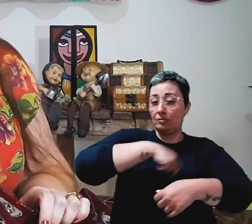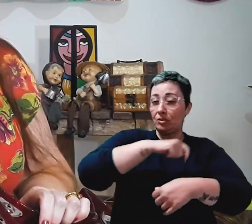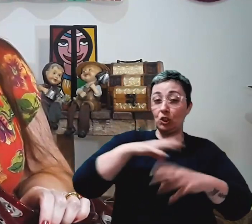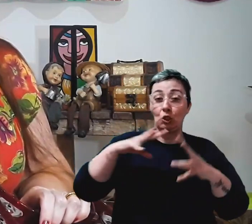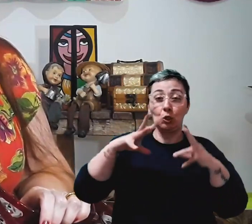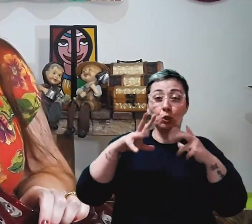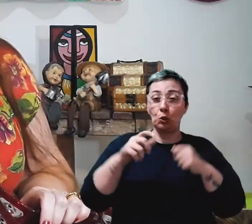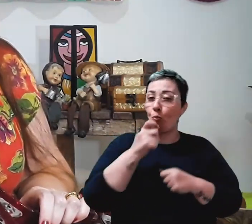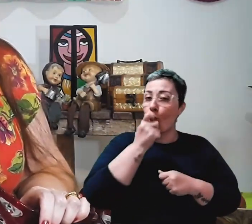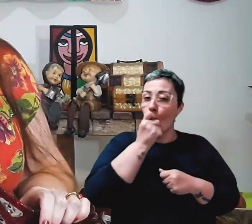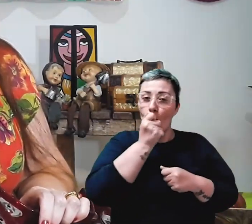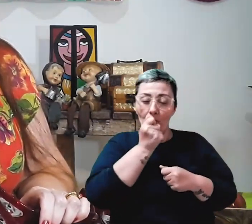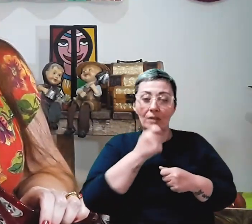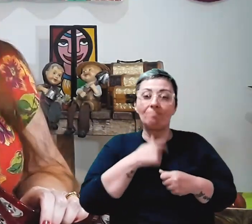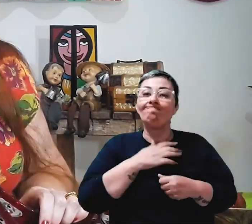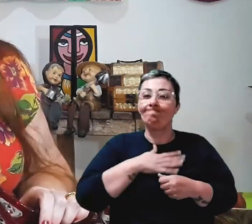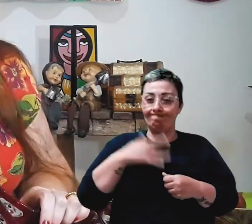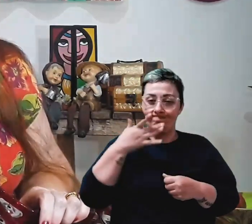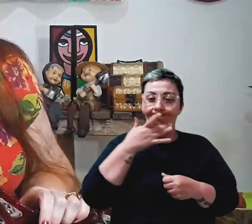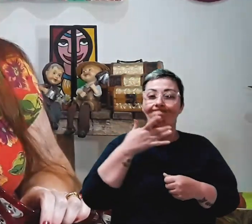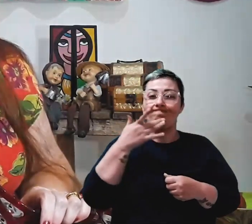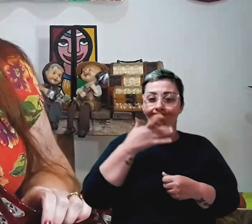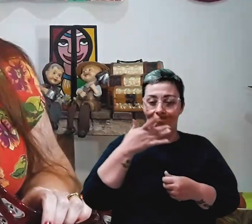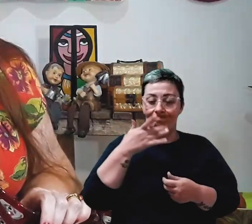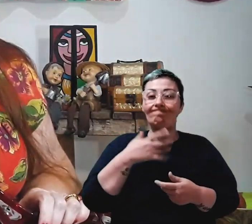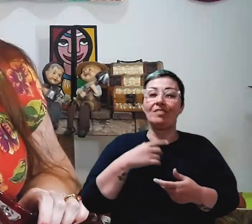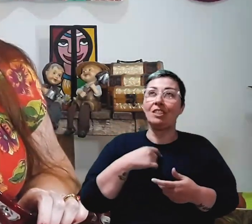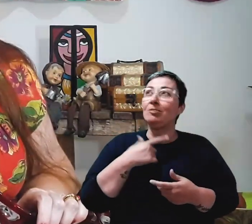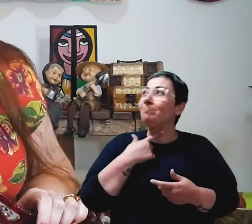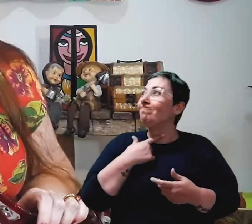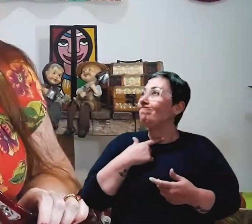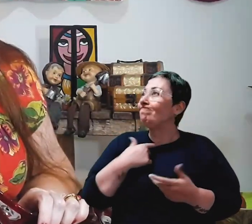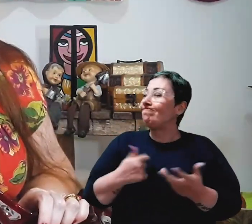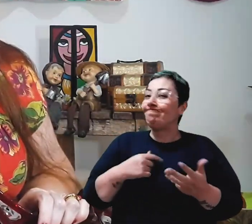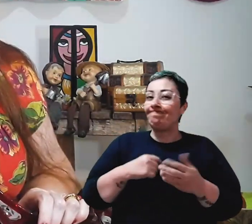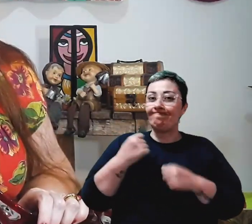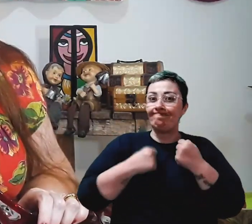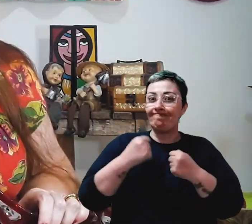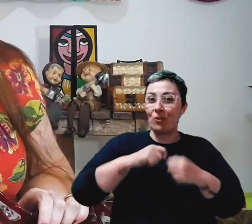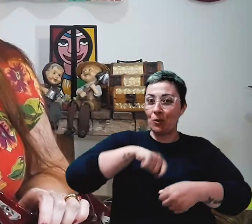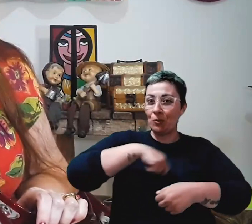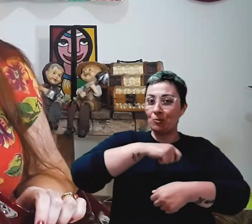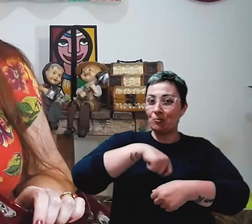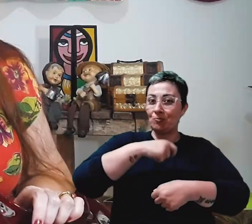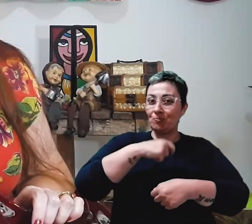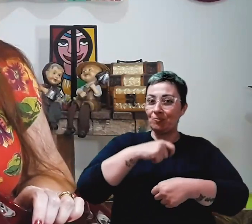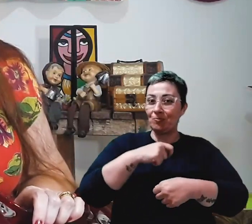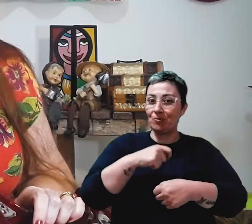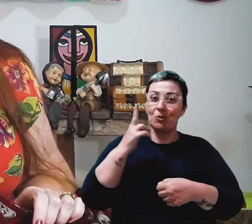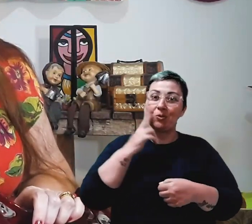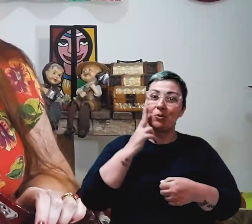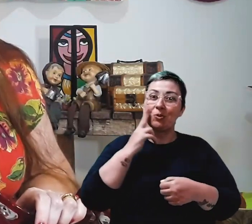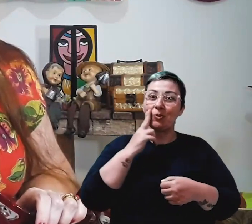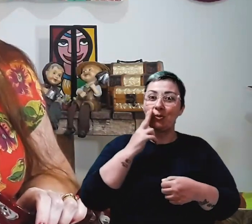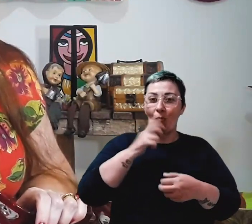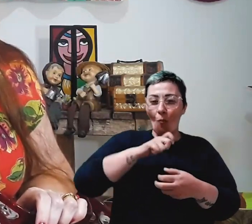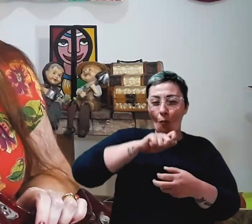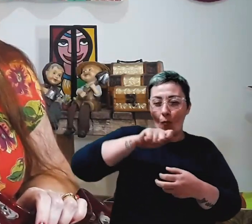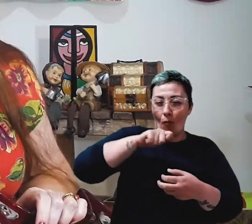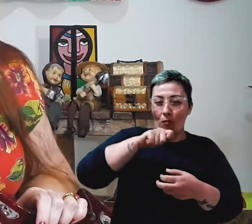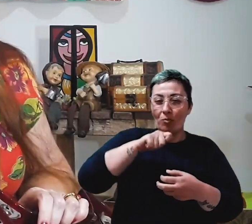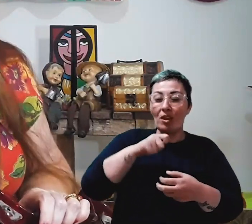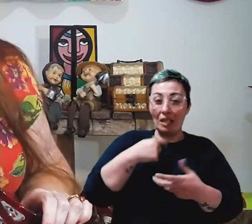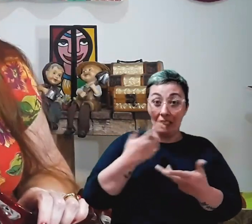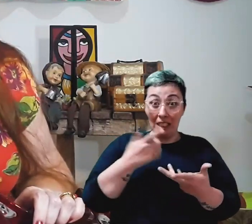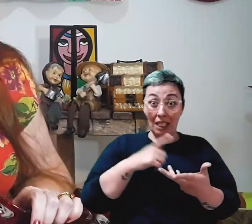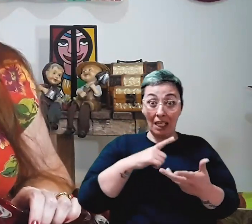limão. Gostoso, não? Me deu uma vontade de correr agora para a cozinha e fazer uma limonada. Se você tiver um limão aí em